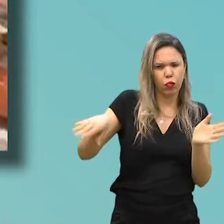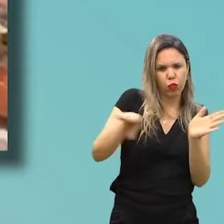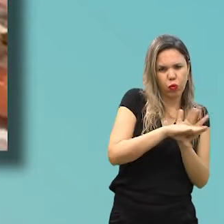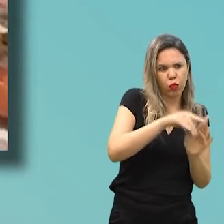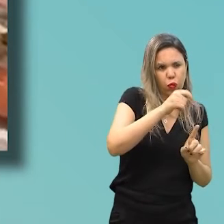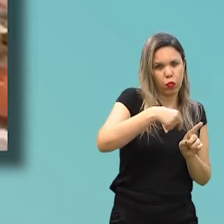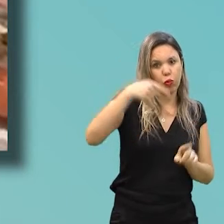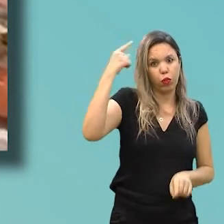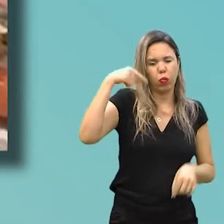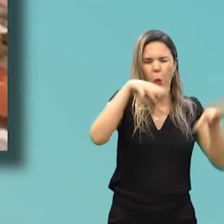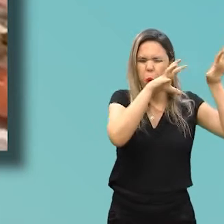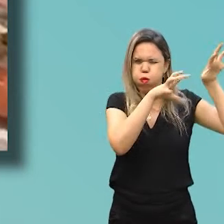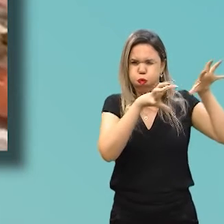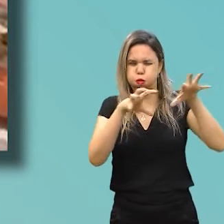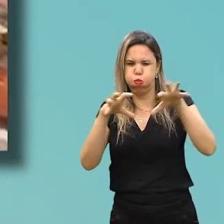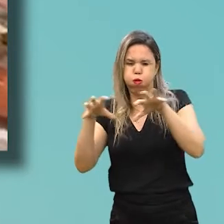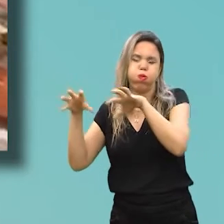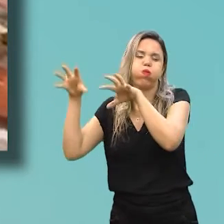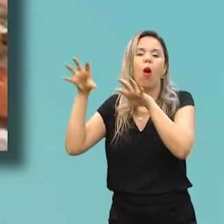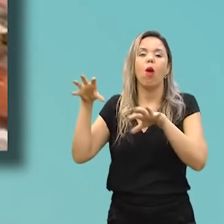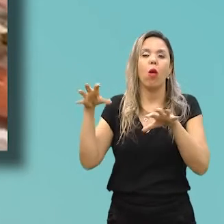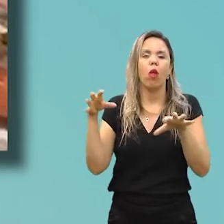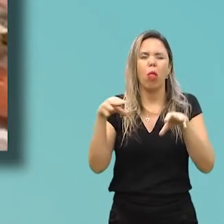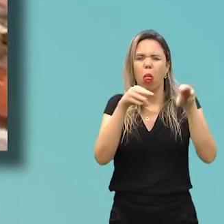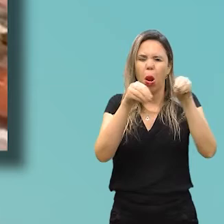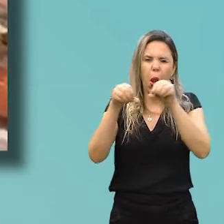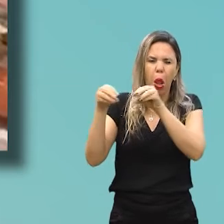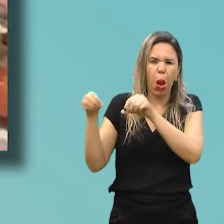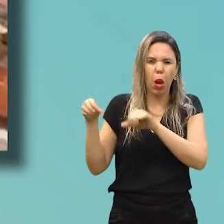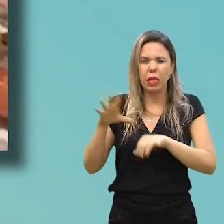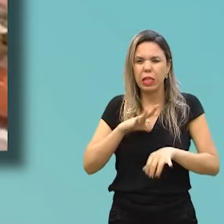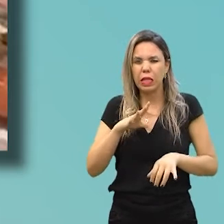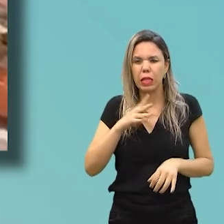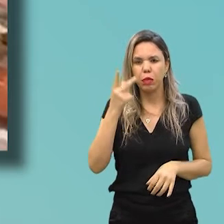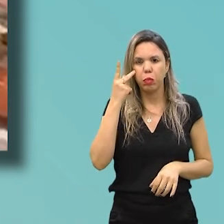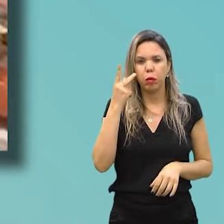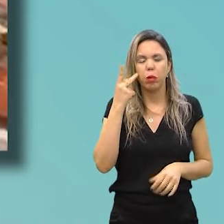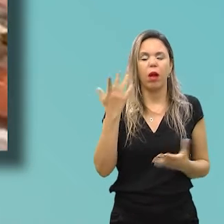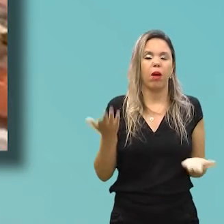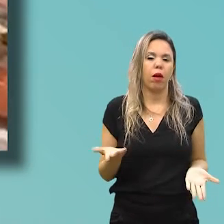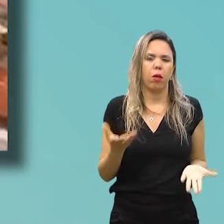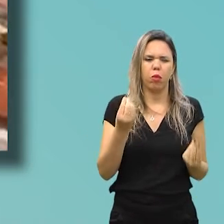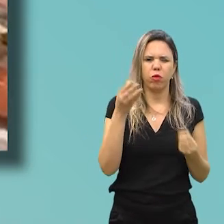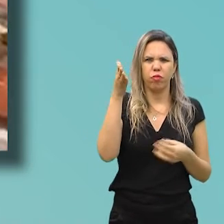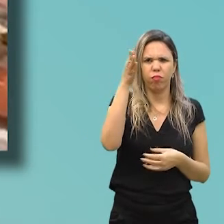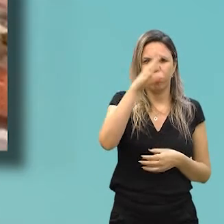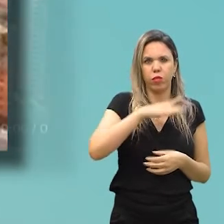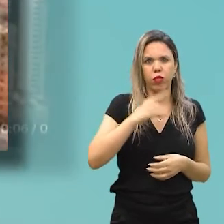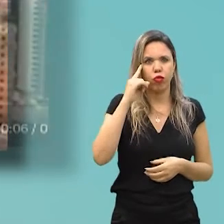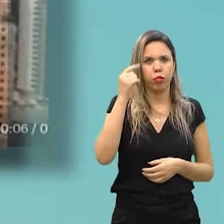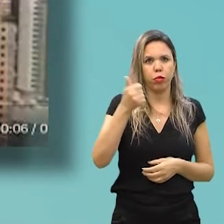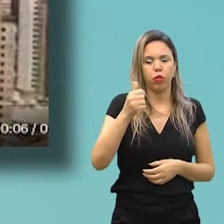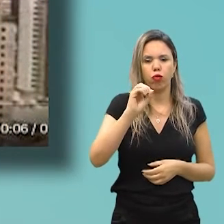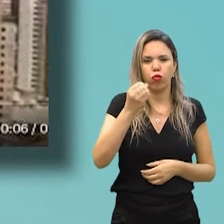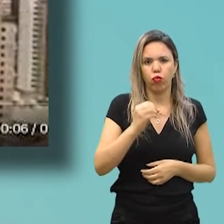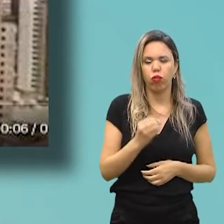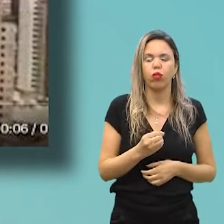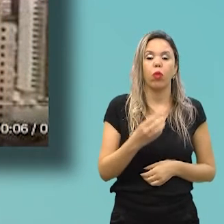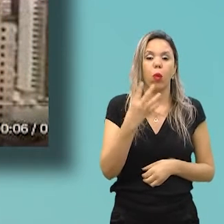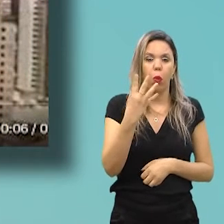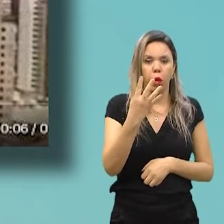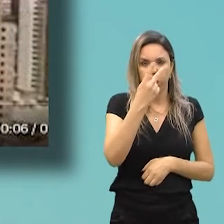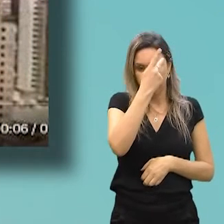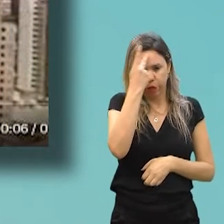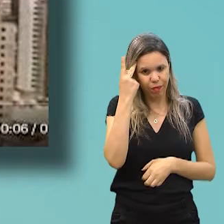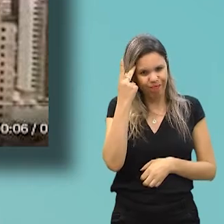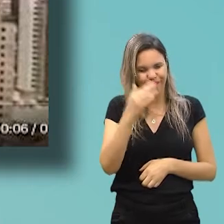a tempestade de areia que engoliu cidades do interior de São Paulo. Aí no dia 1º de outubro, ao menos 4